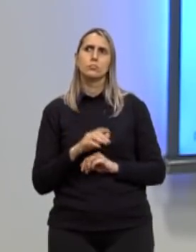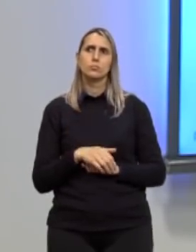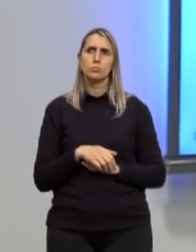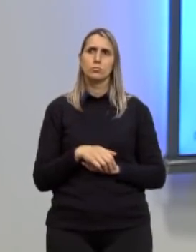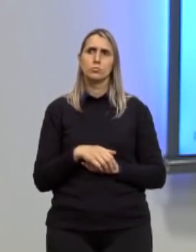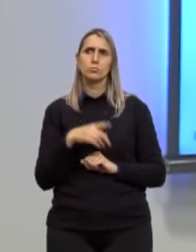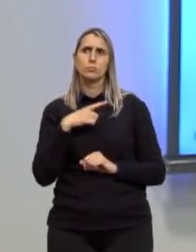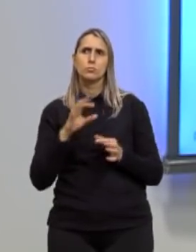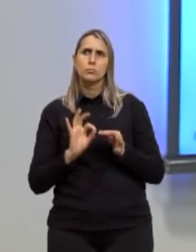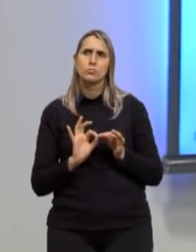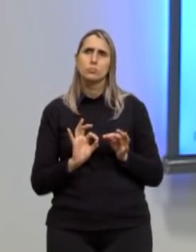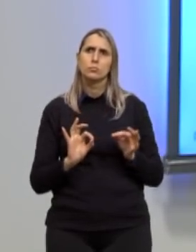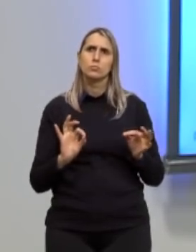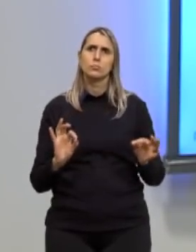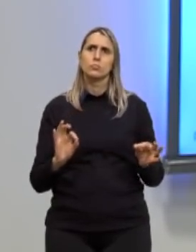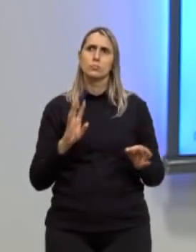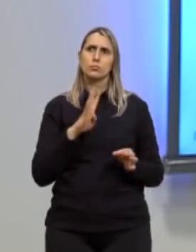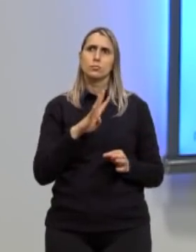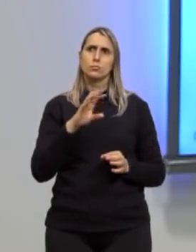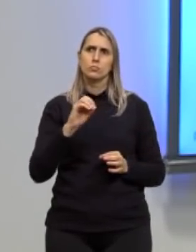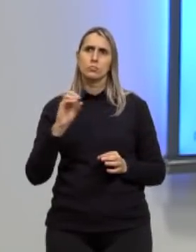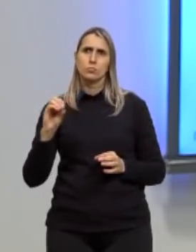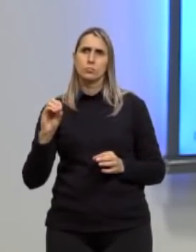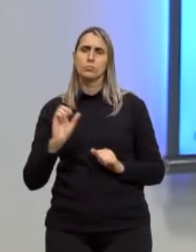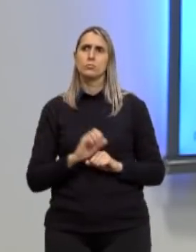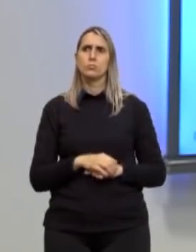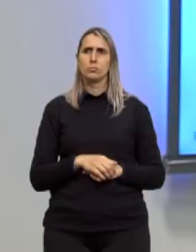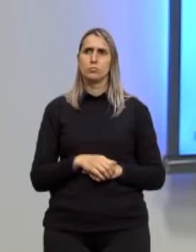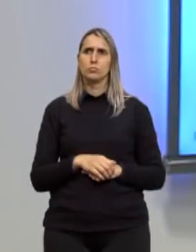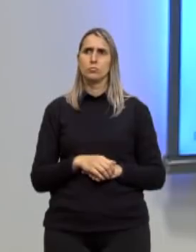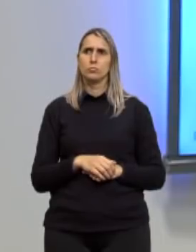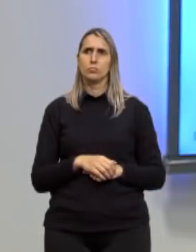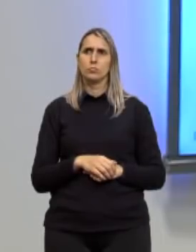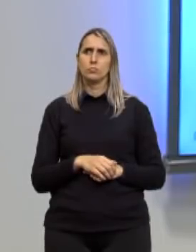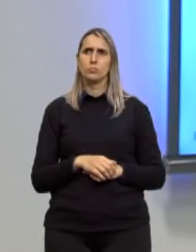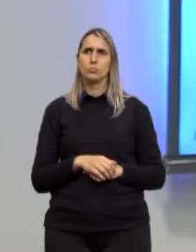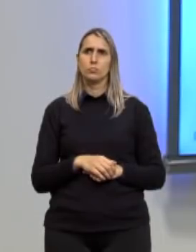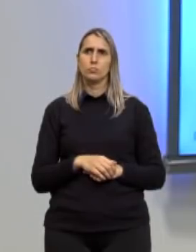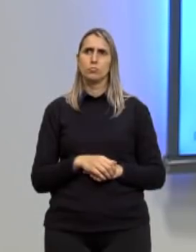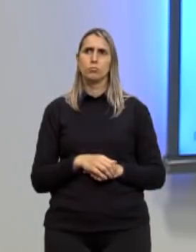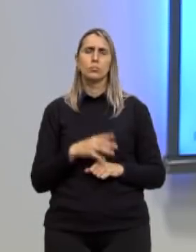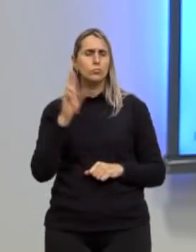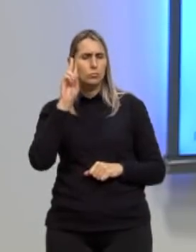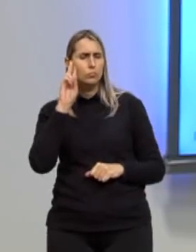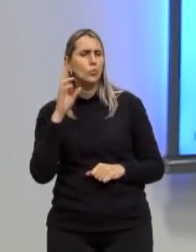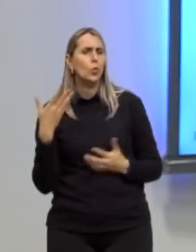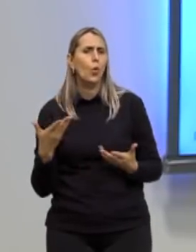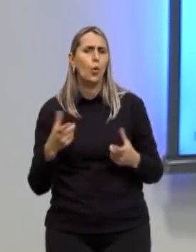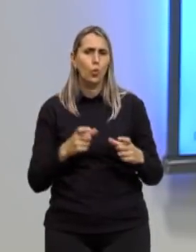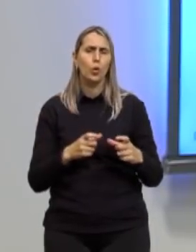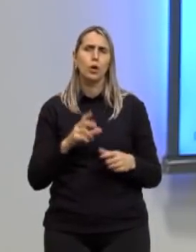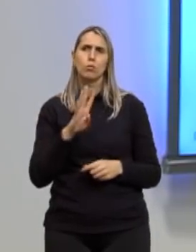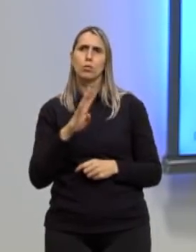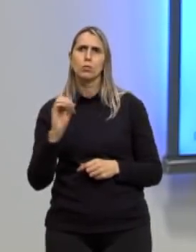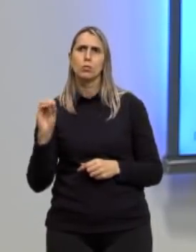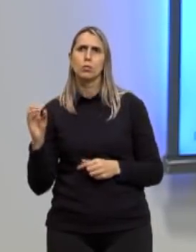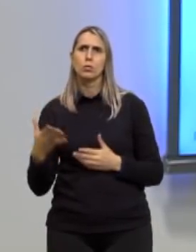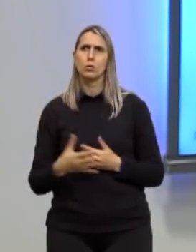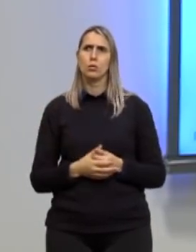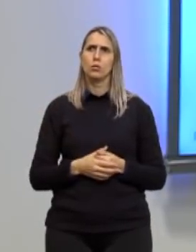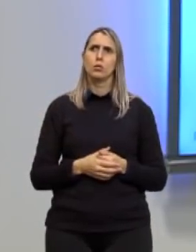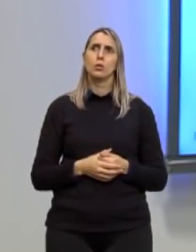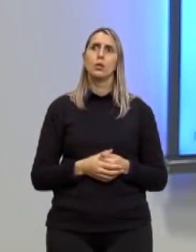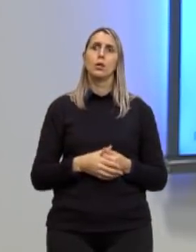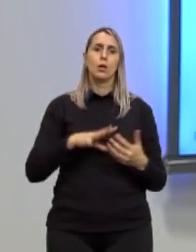temos uma distância de 400 aqui você me lembrar lá onde é que era s400 onde é que tá